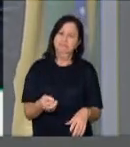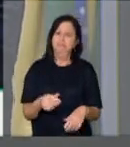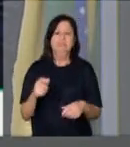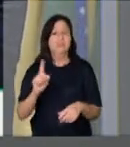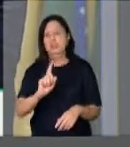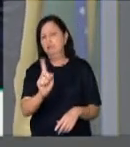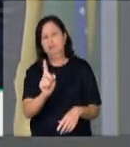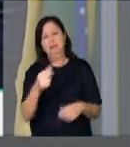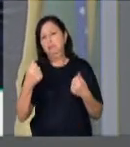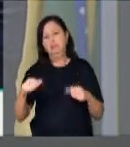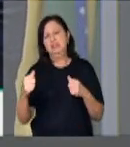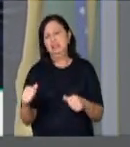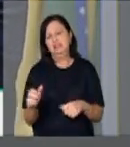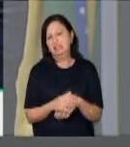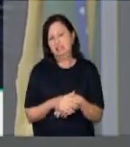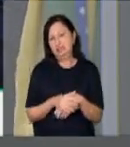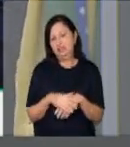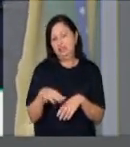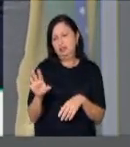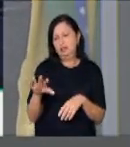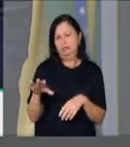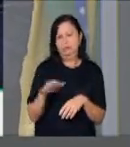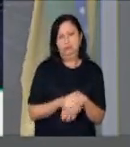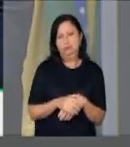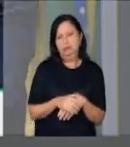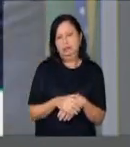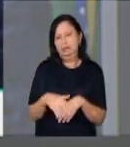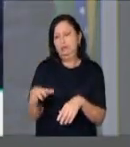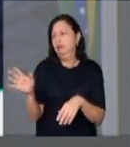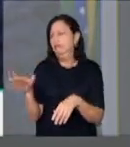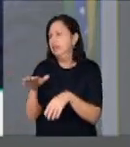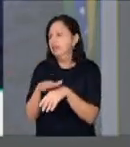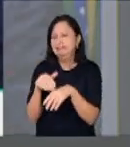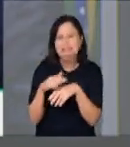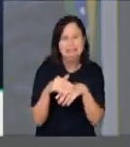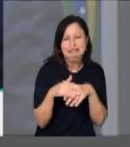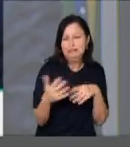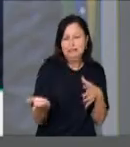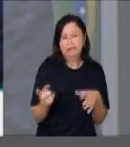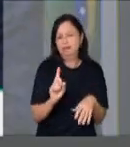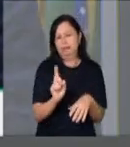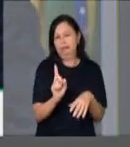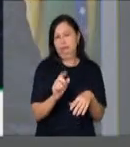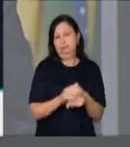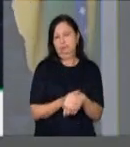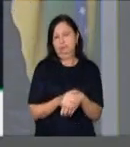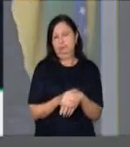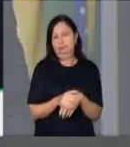e já demonstrei isso o resto cada um faz o seu juízo de valor obrigado presidente